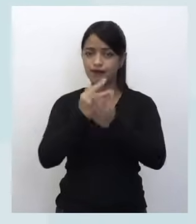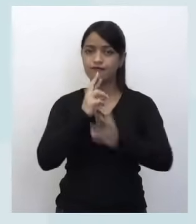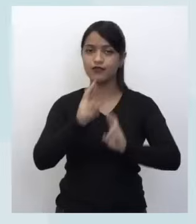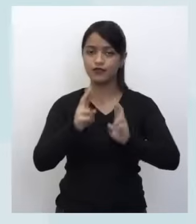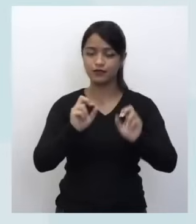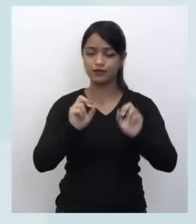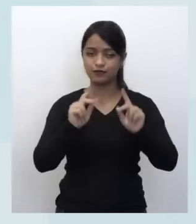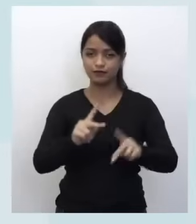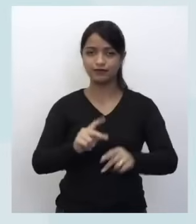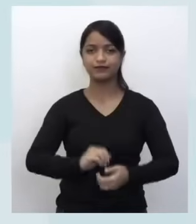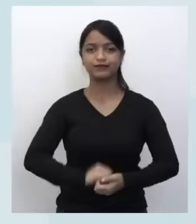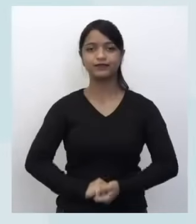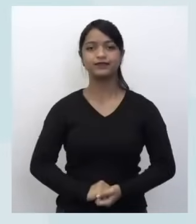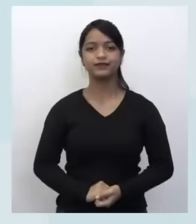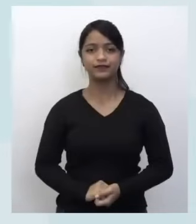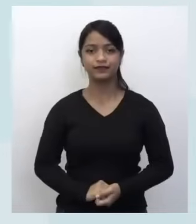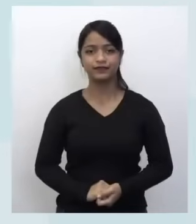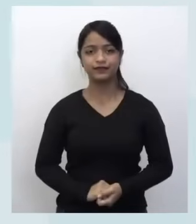Até mais.